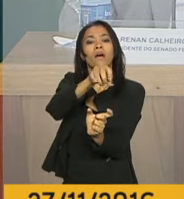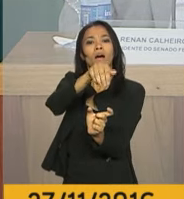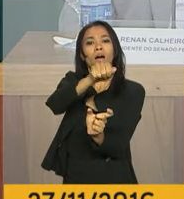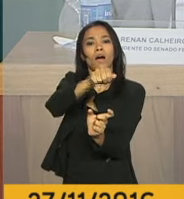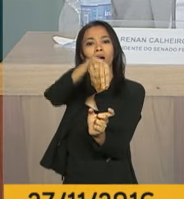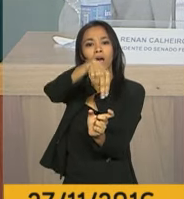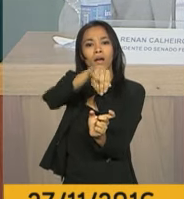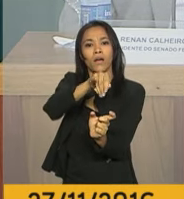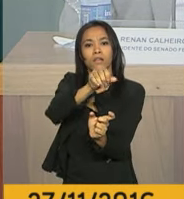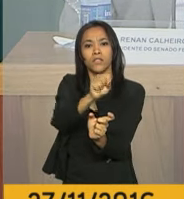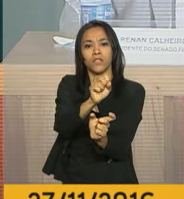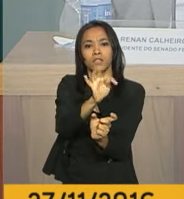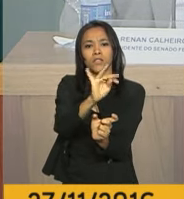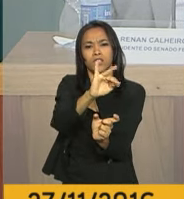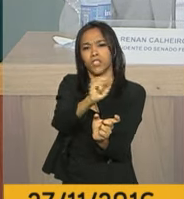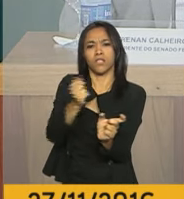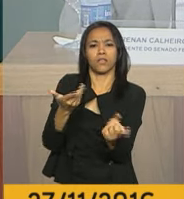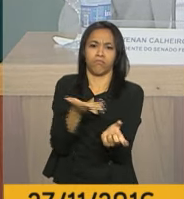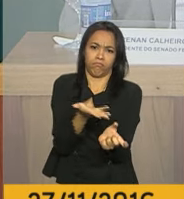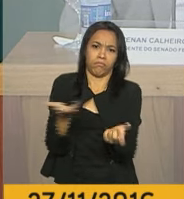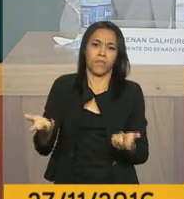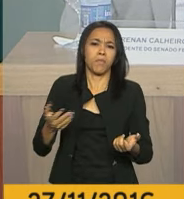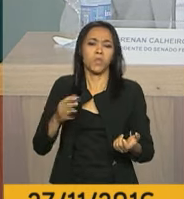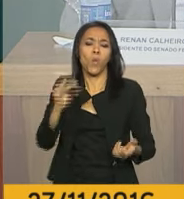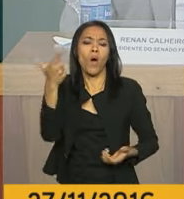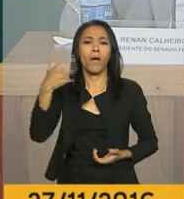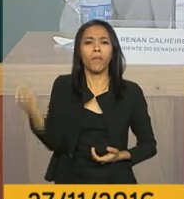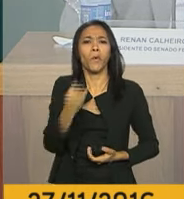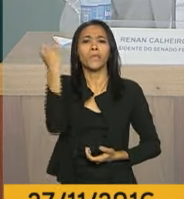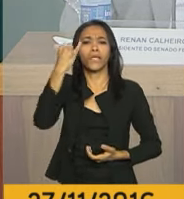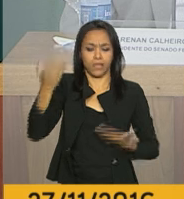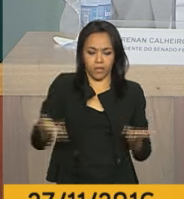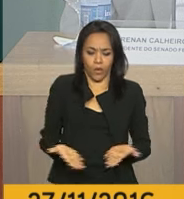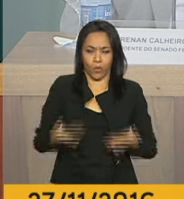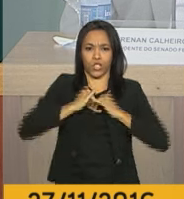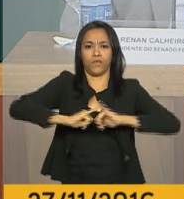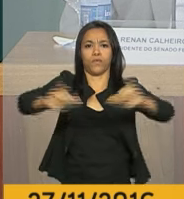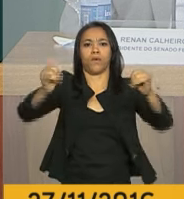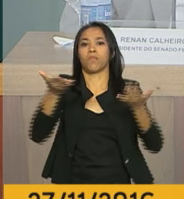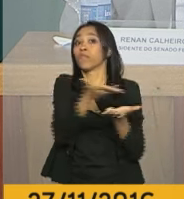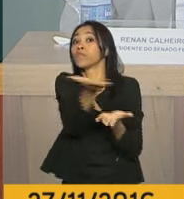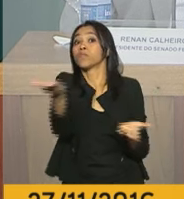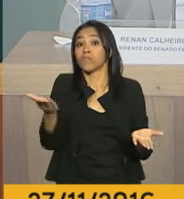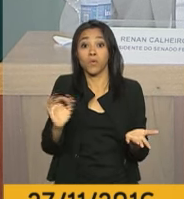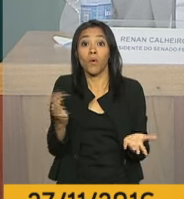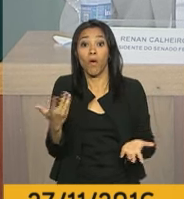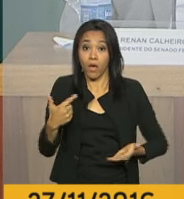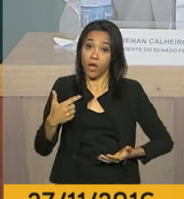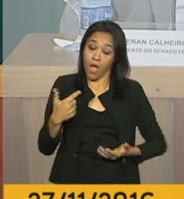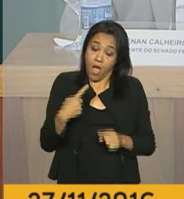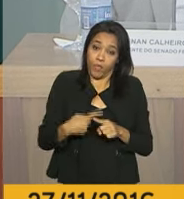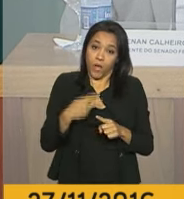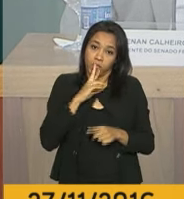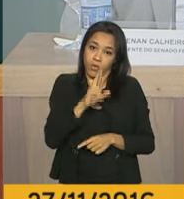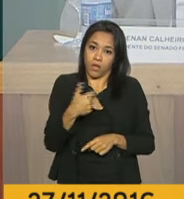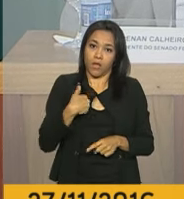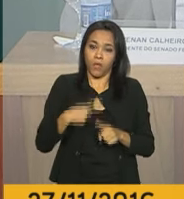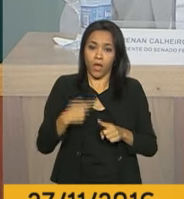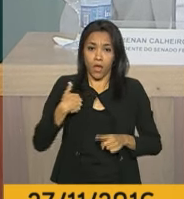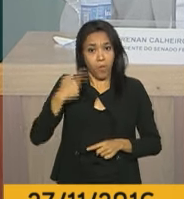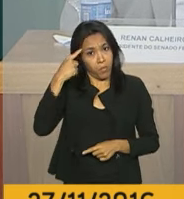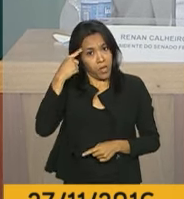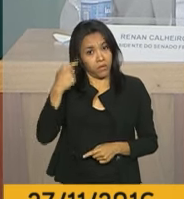é a relevância desta comunicação conjunta neste momento? É porque, penso eu,